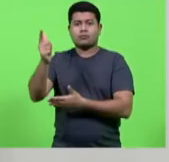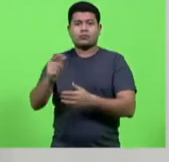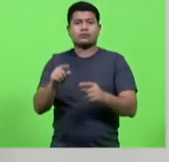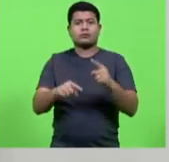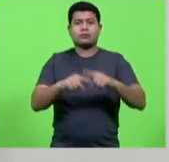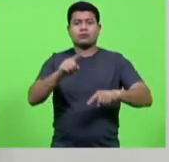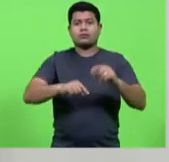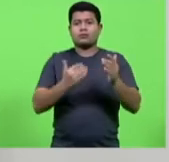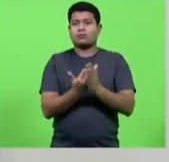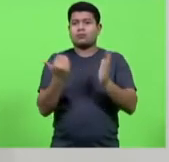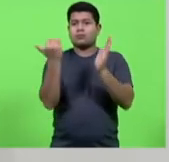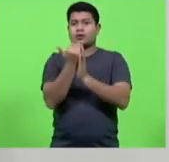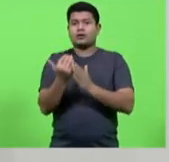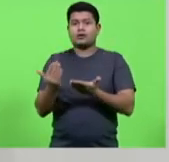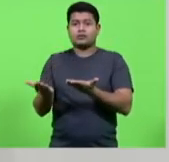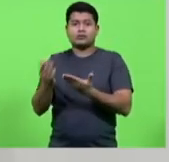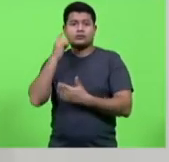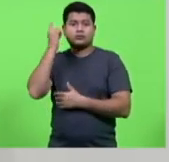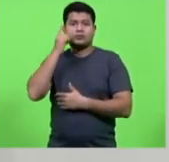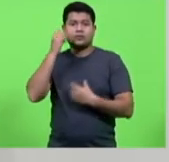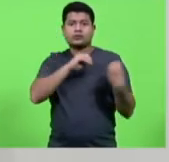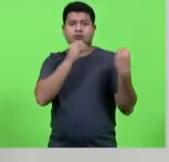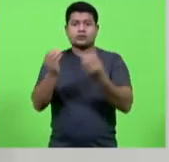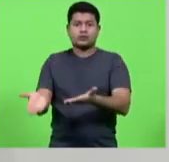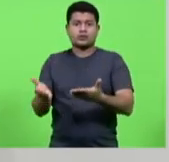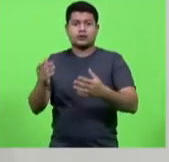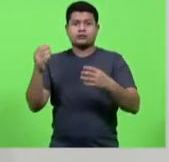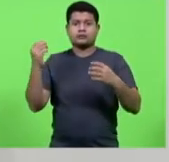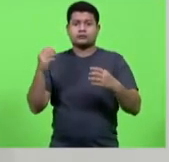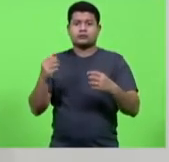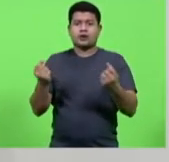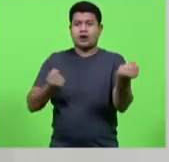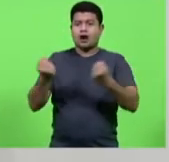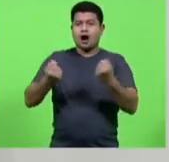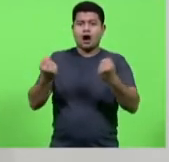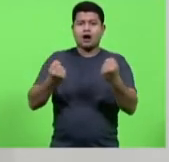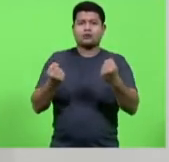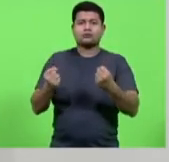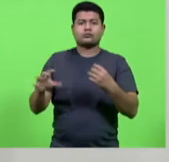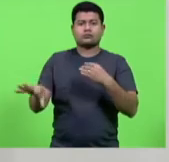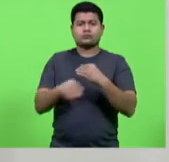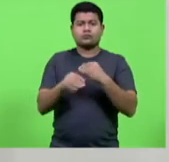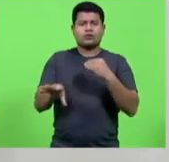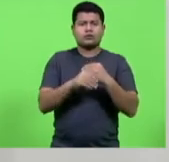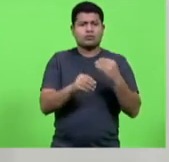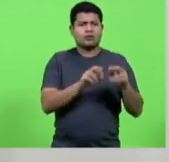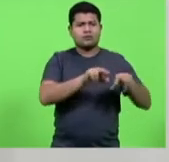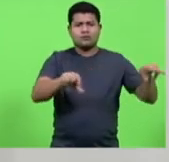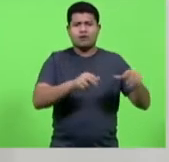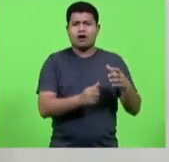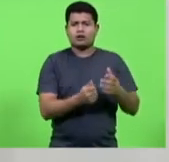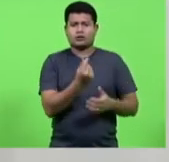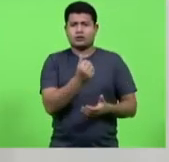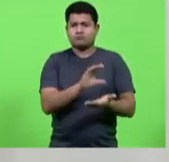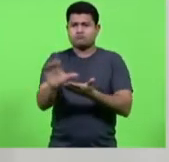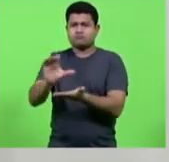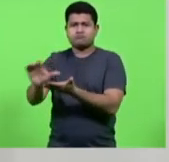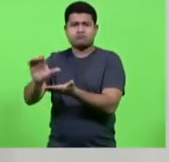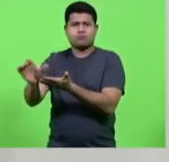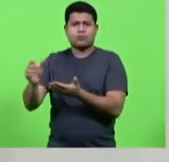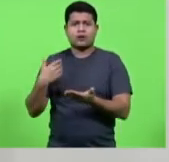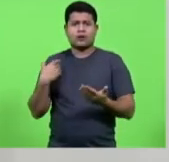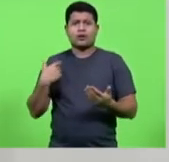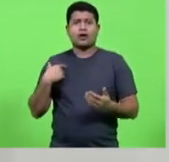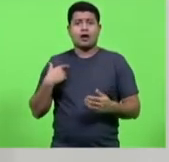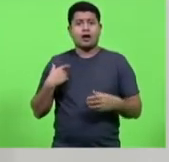o deputado deu uma viatura através das emendas e várias, aí você vai, bate, conversa de